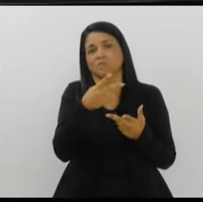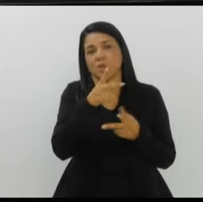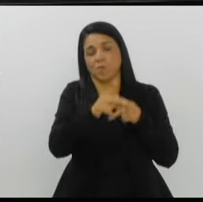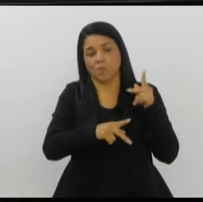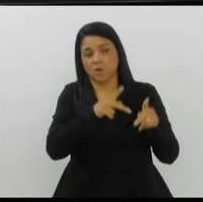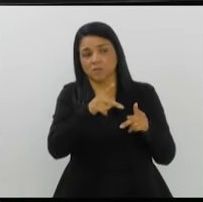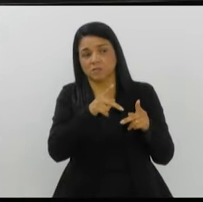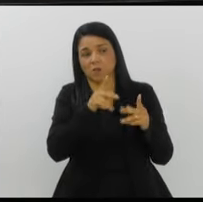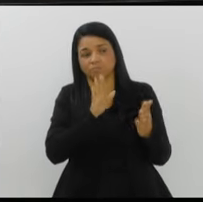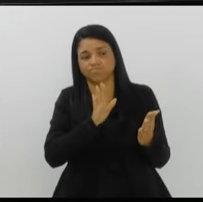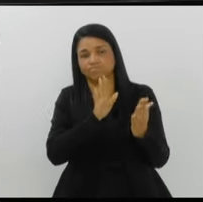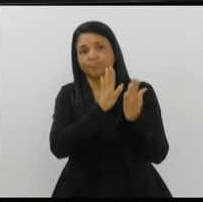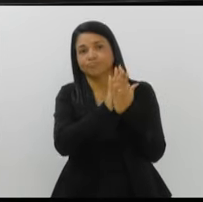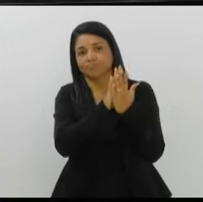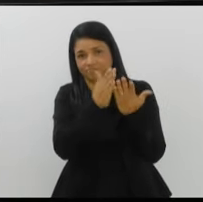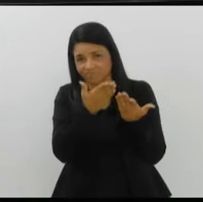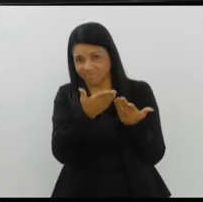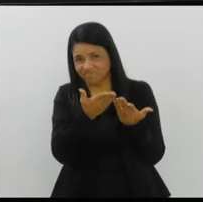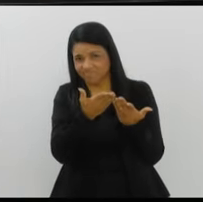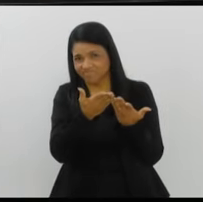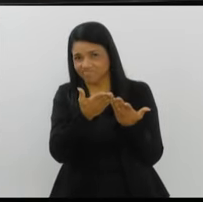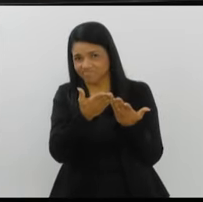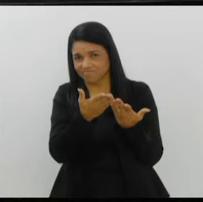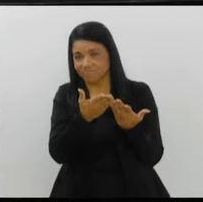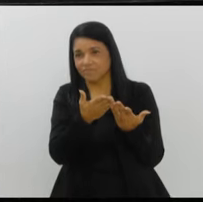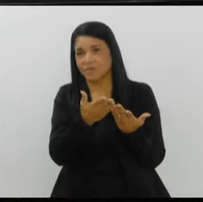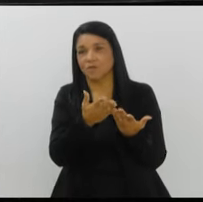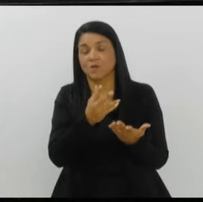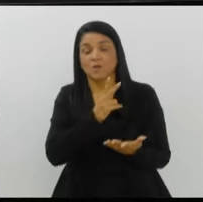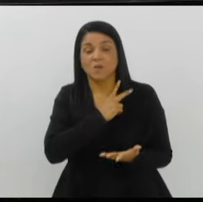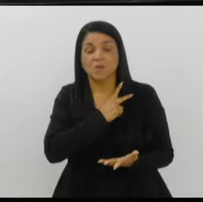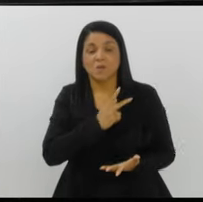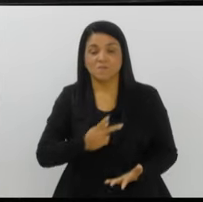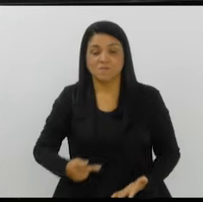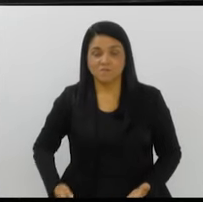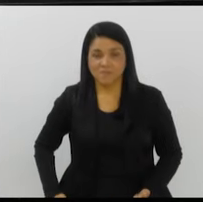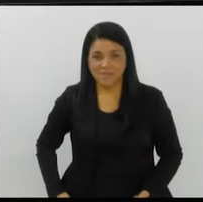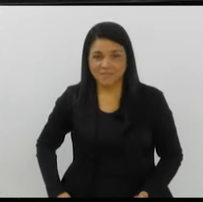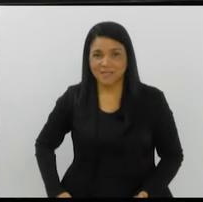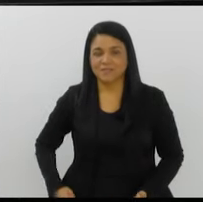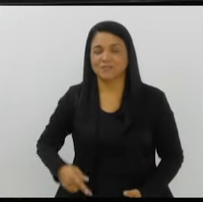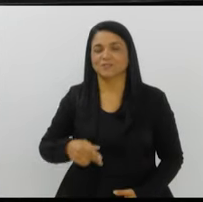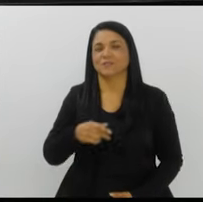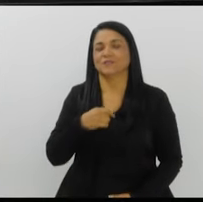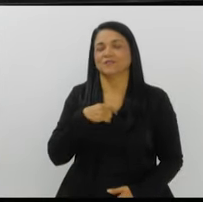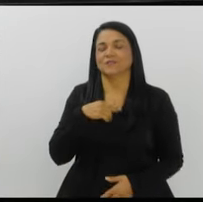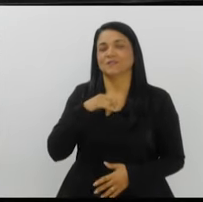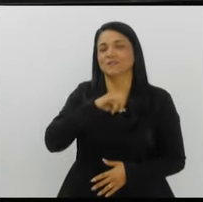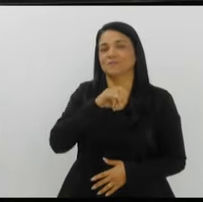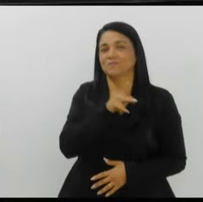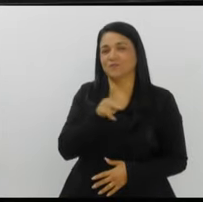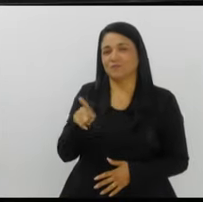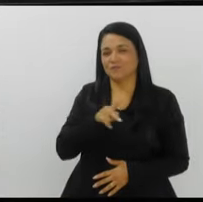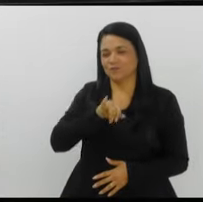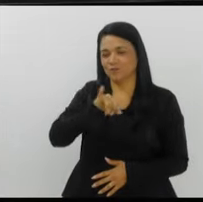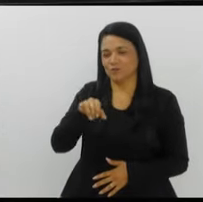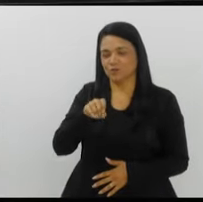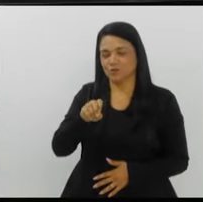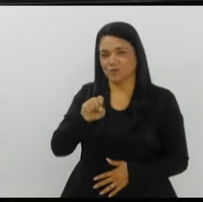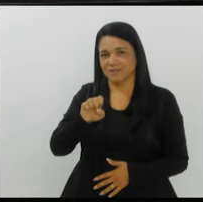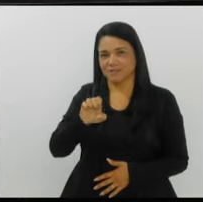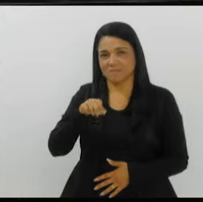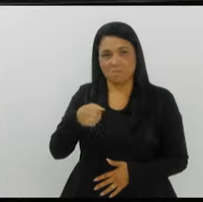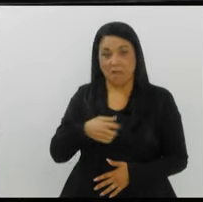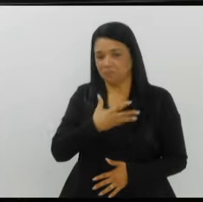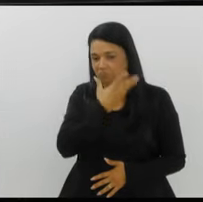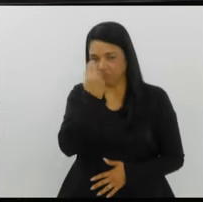Mas, senhora presidente, desculpe, senhor presidente, professor Josemar, trocou a presidência e eu estava olhando para frente, não tinha